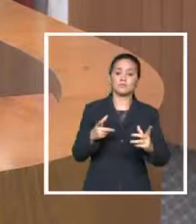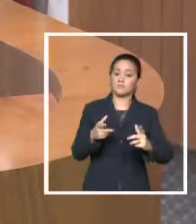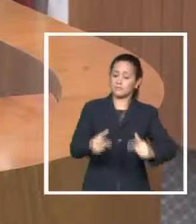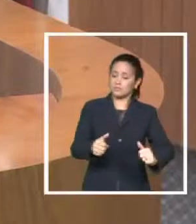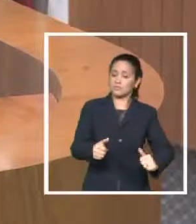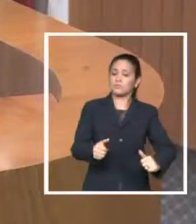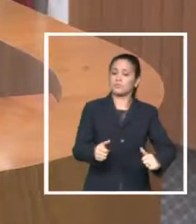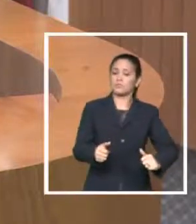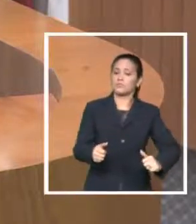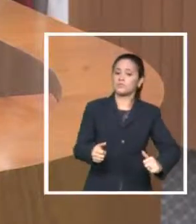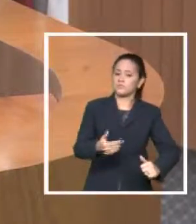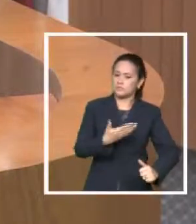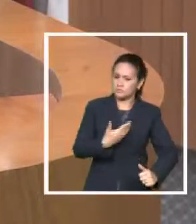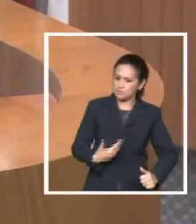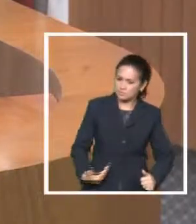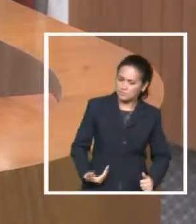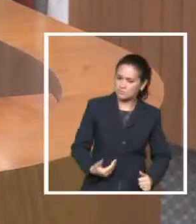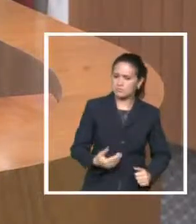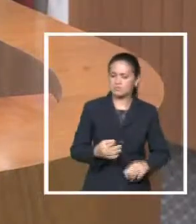públicos